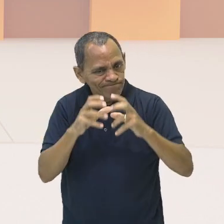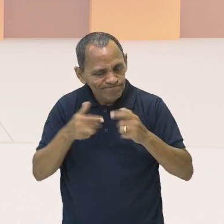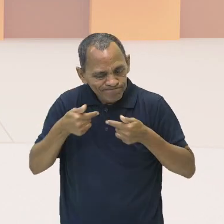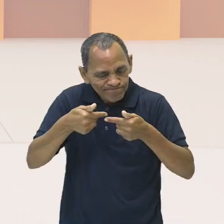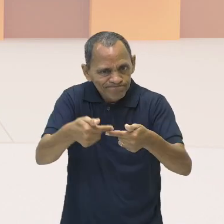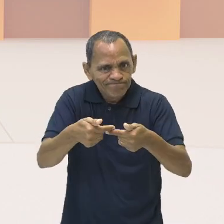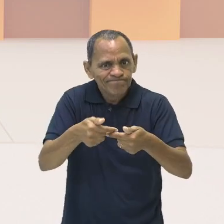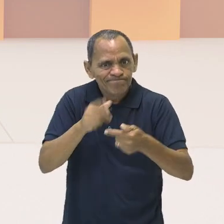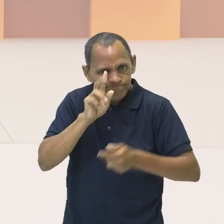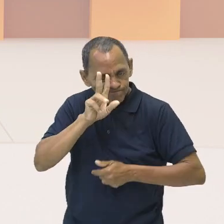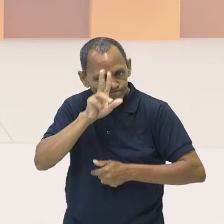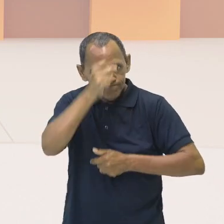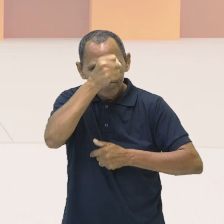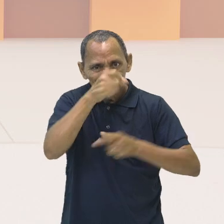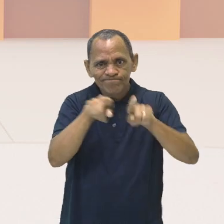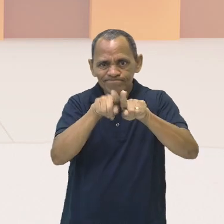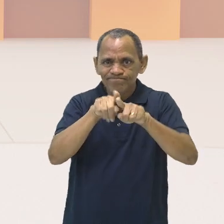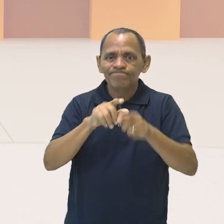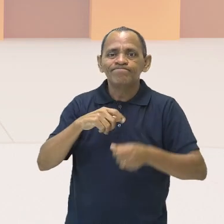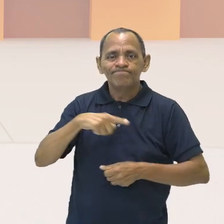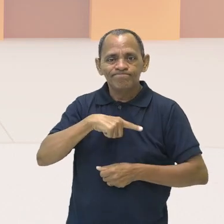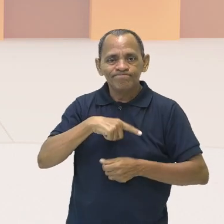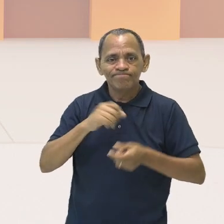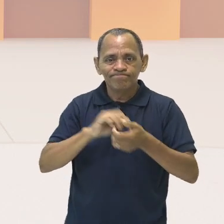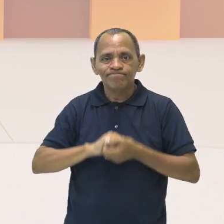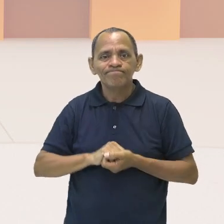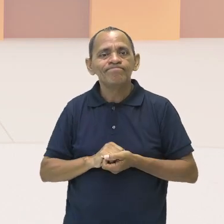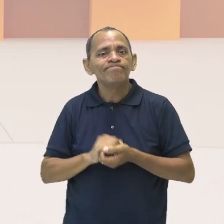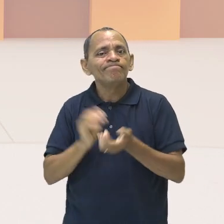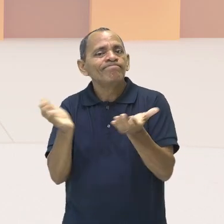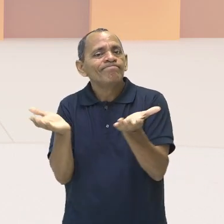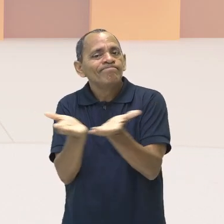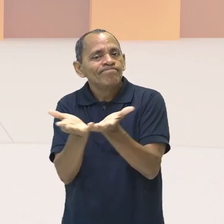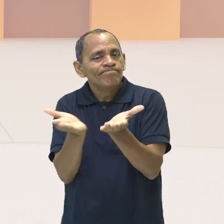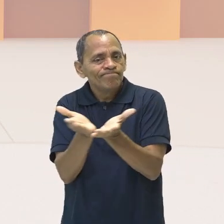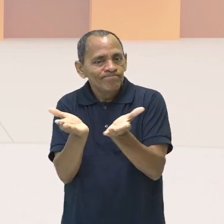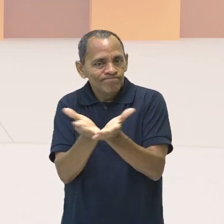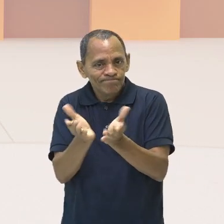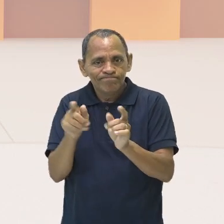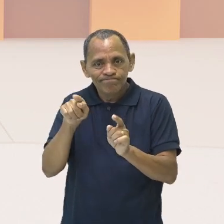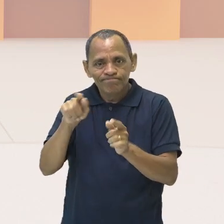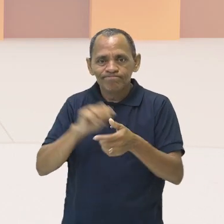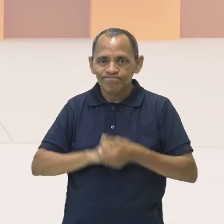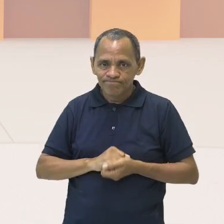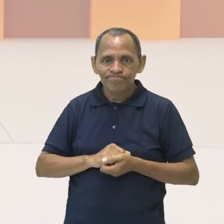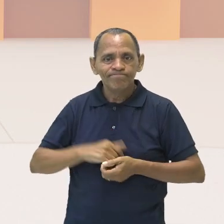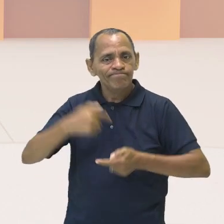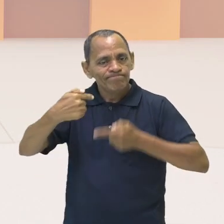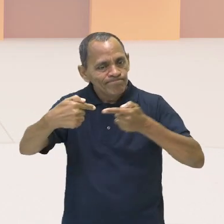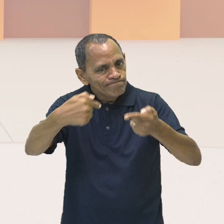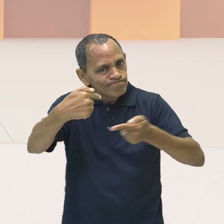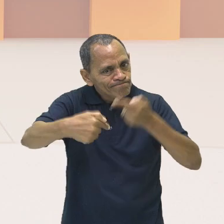Países Baixos, que eram protestantes, travaram uma intensa batalha contra a